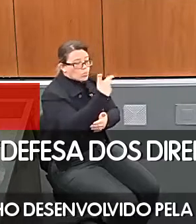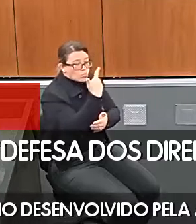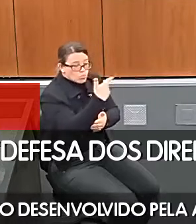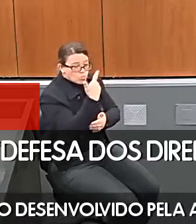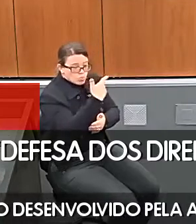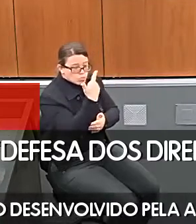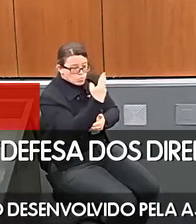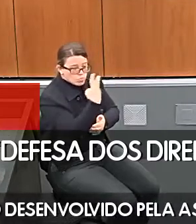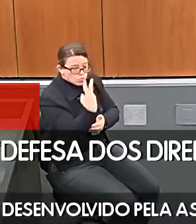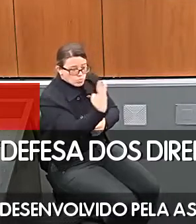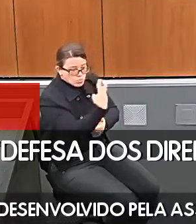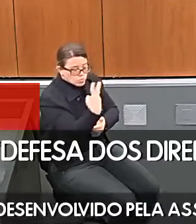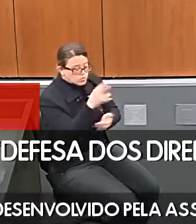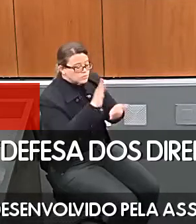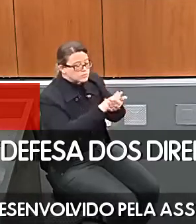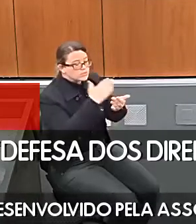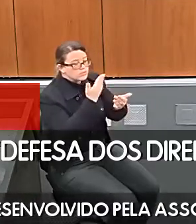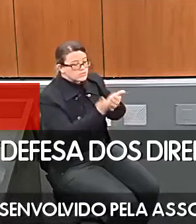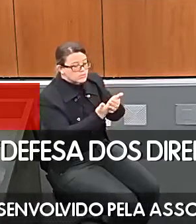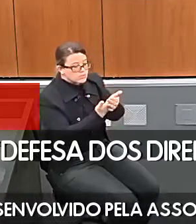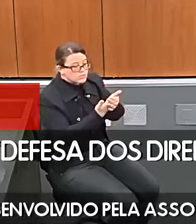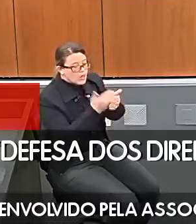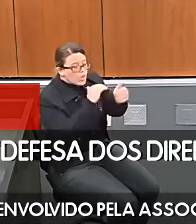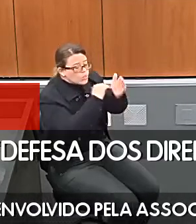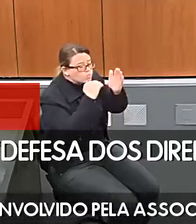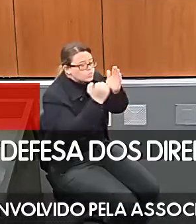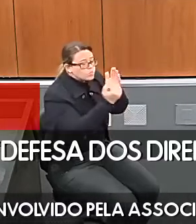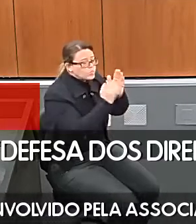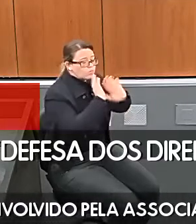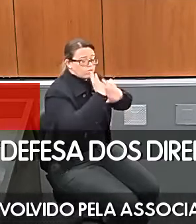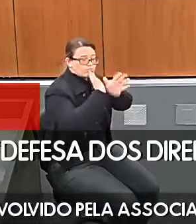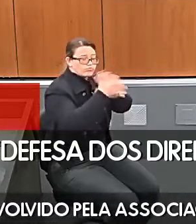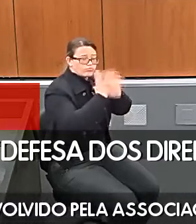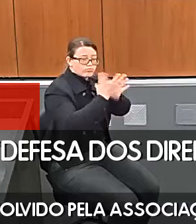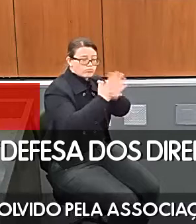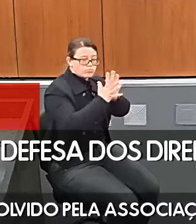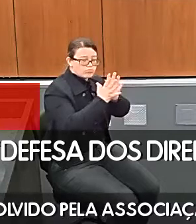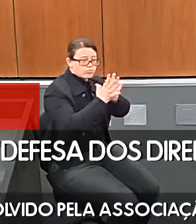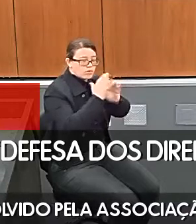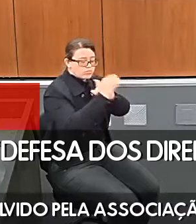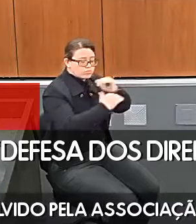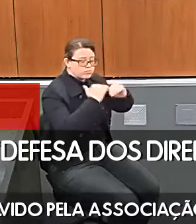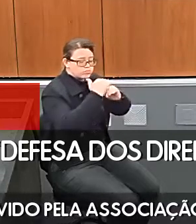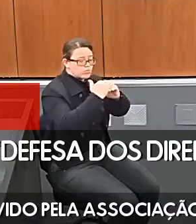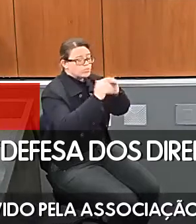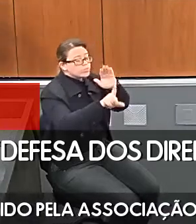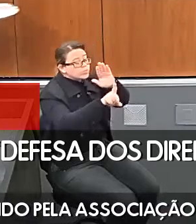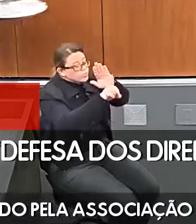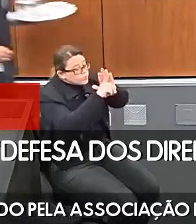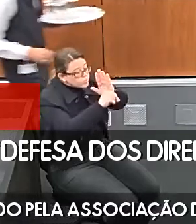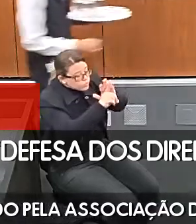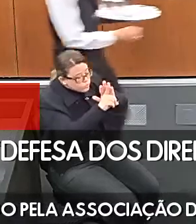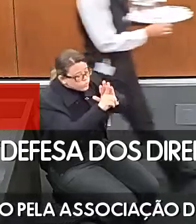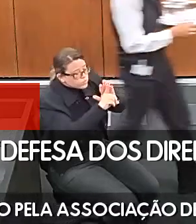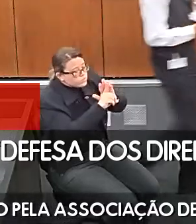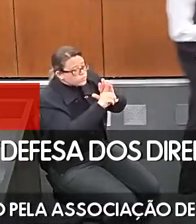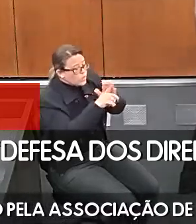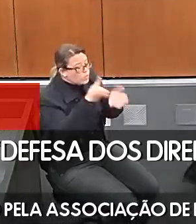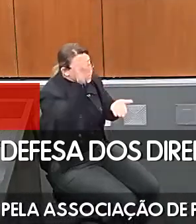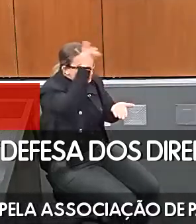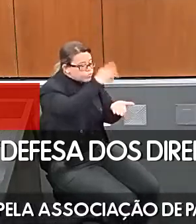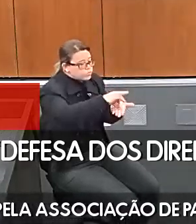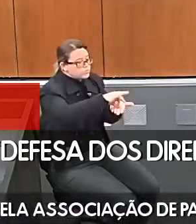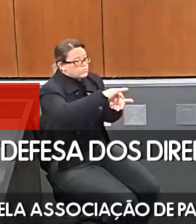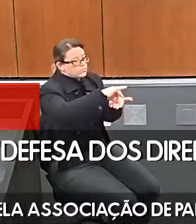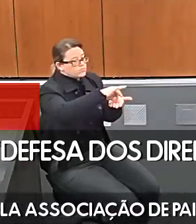a Gleicilaine, de interpretar tudo aqui que se vai dizer para construir um documento do qual depois nós